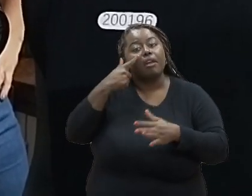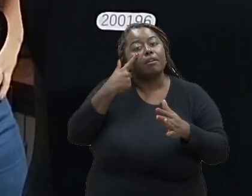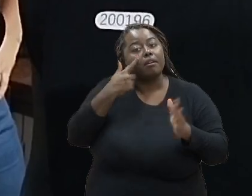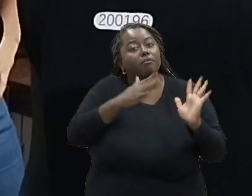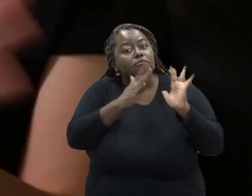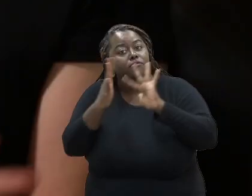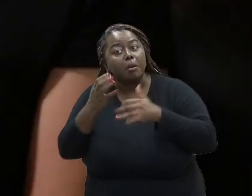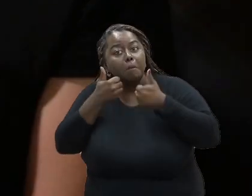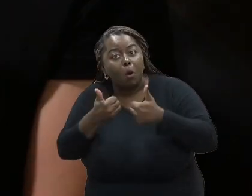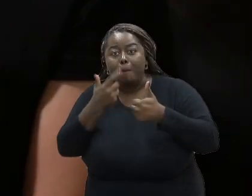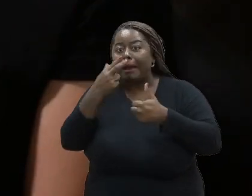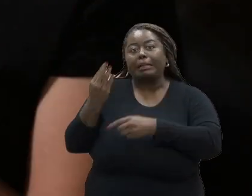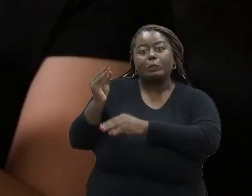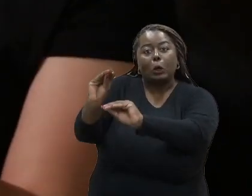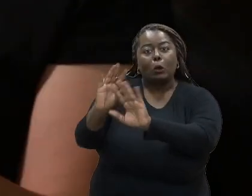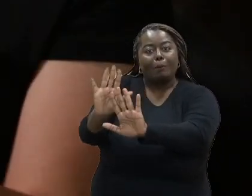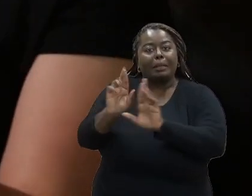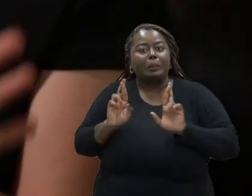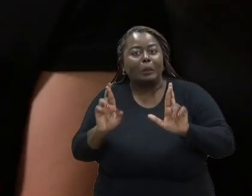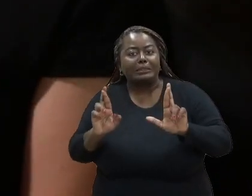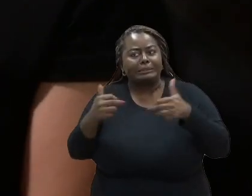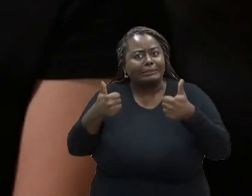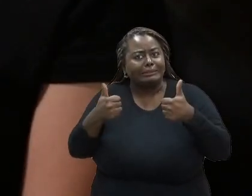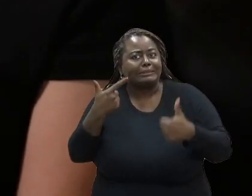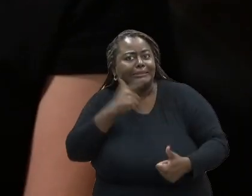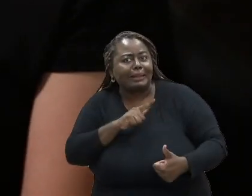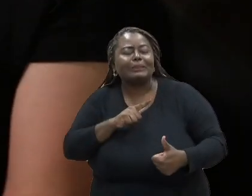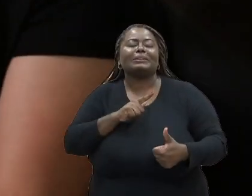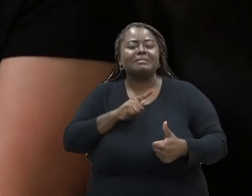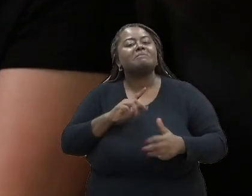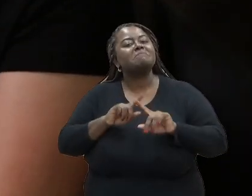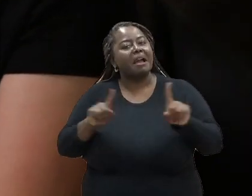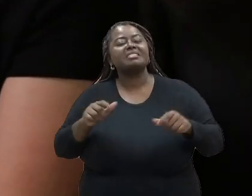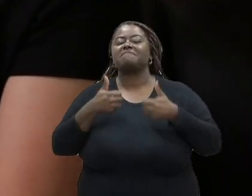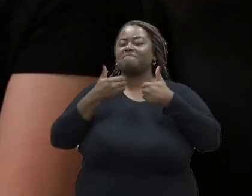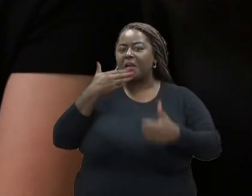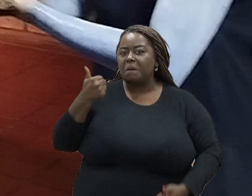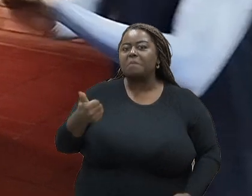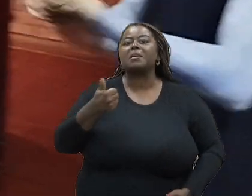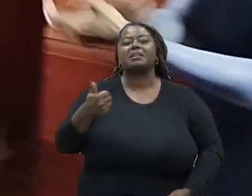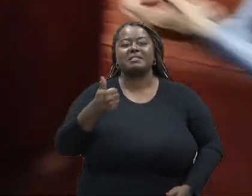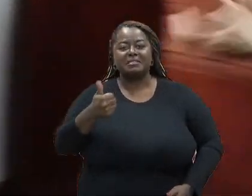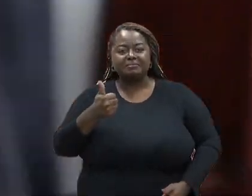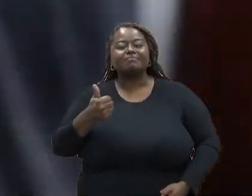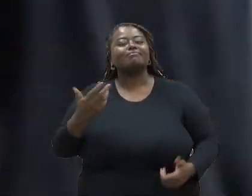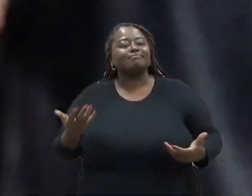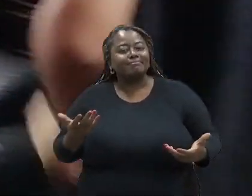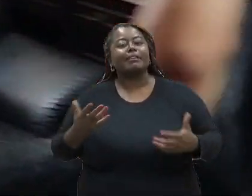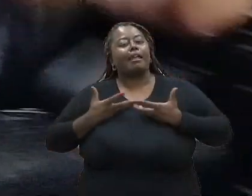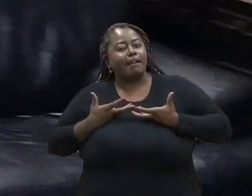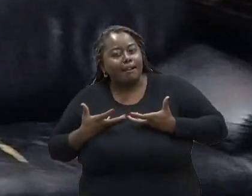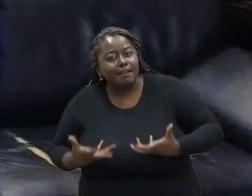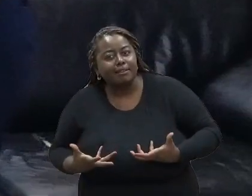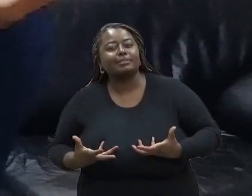a gente colocar ali e torcer pra dar certo, pra falar, não, tomara que tenha dado certo dessa vez. Mas valeu muito a pena, assim, por mais que é